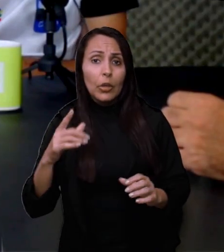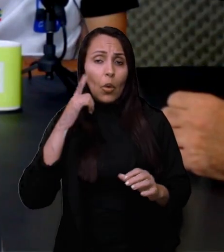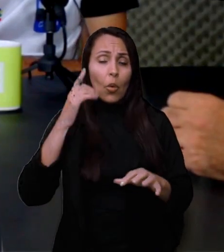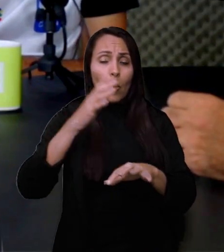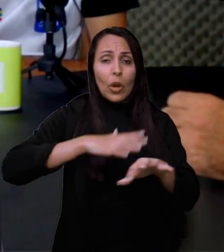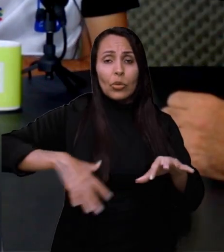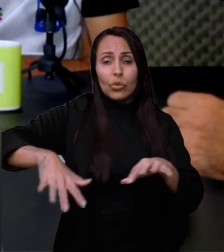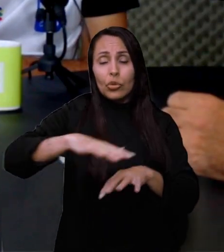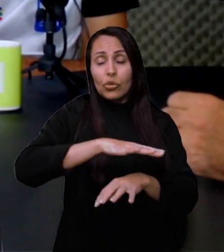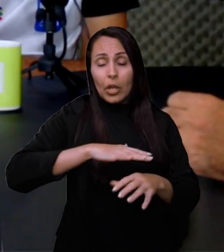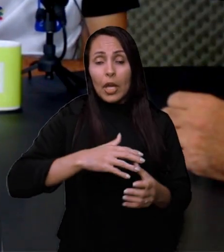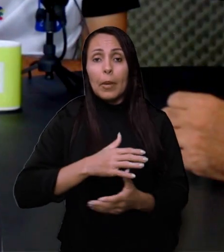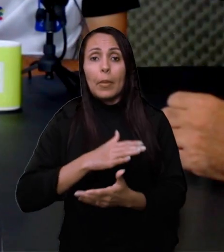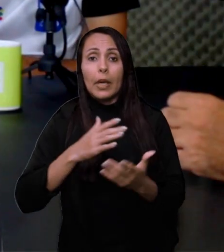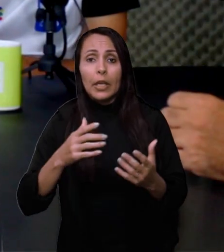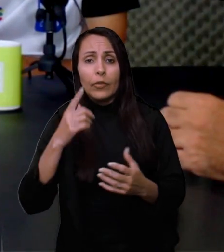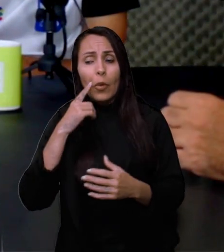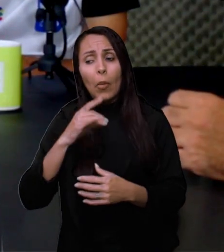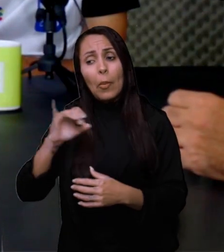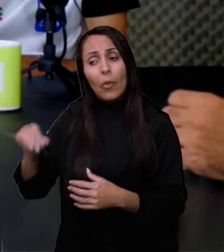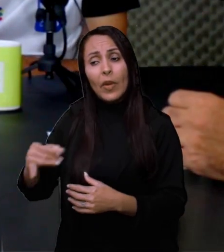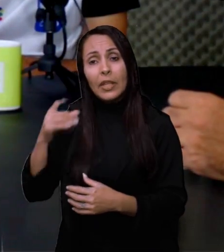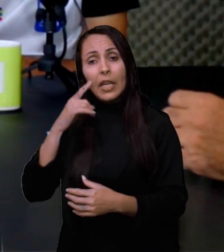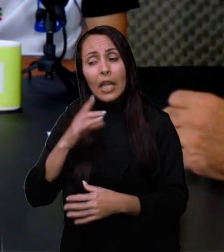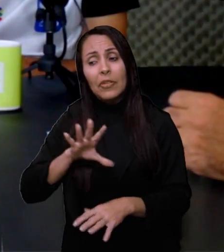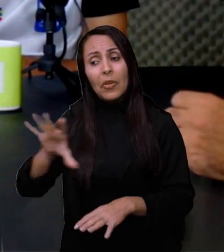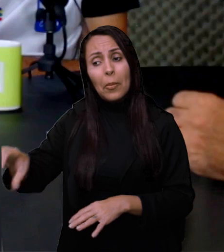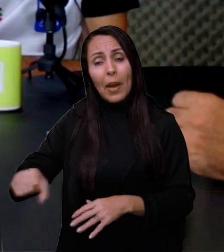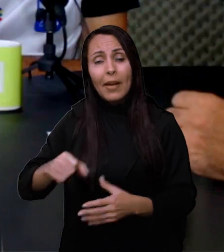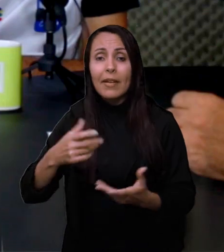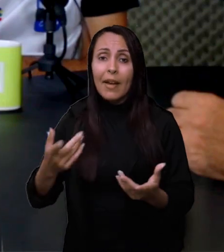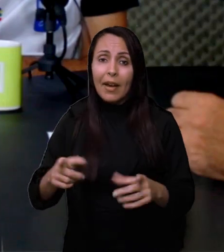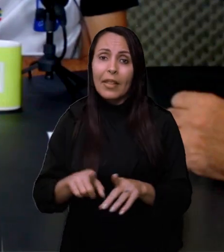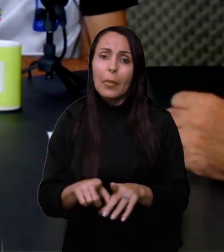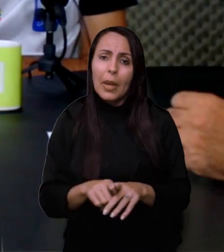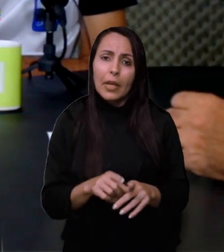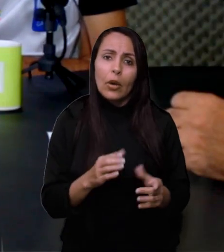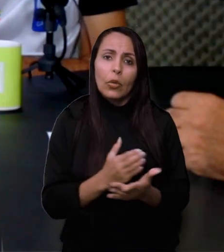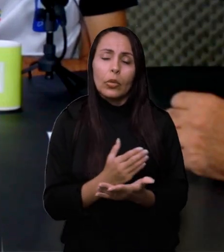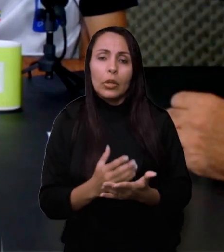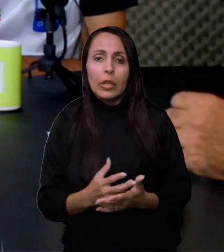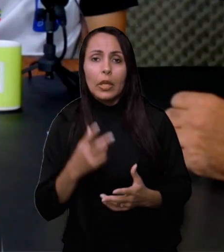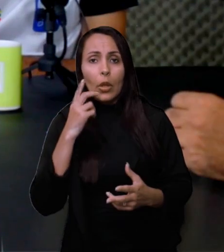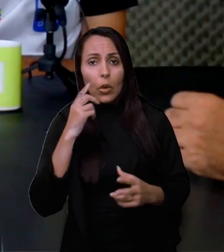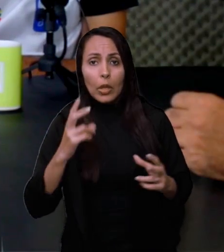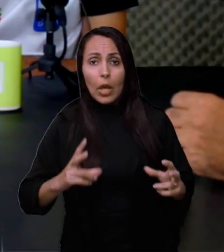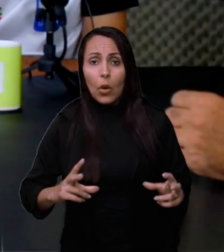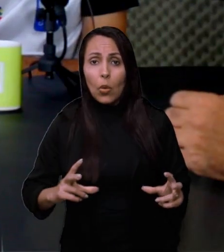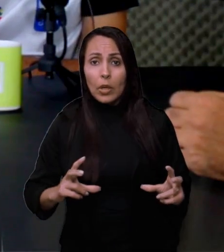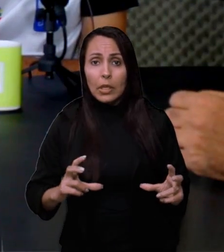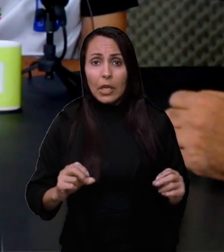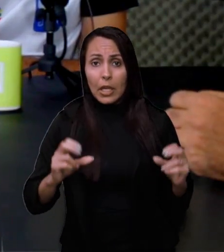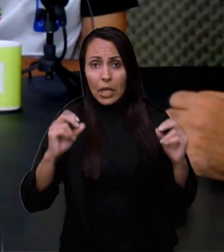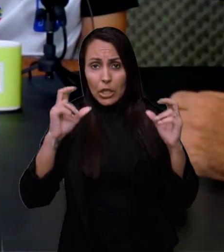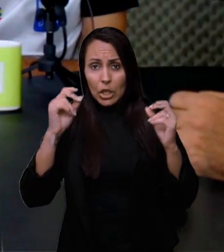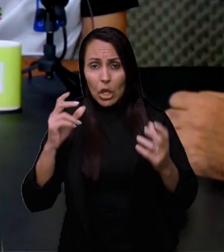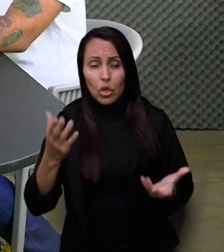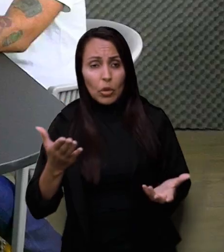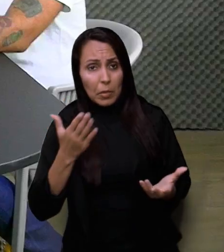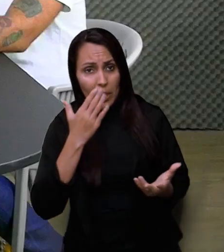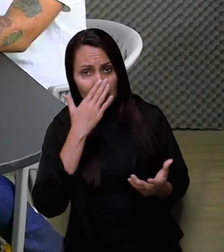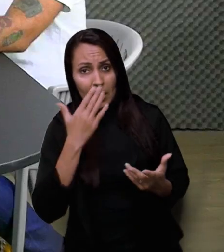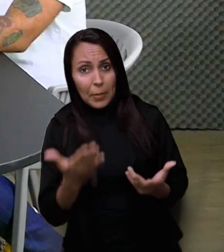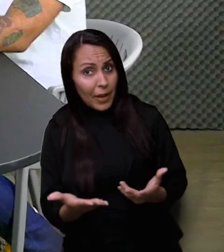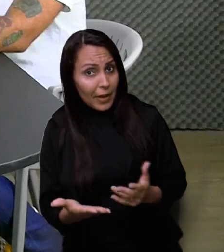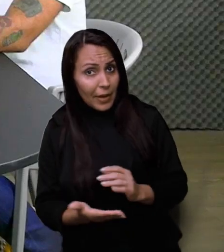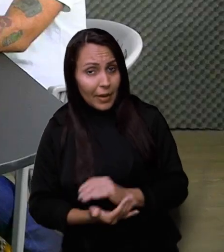muitos organismos que vão aproveitar daquilo dali, né? Como tem... Já ouvi falar no caranguejo ermitão? Não. Usa uma conchinha.